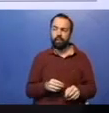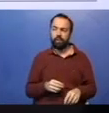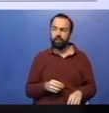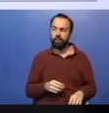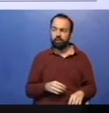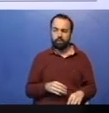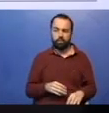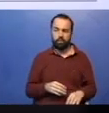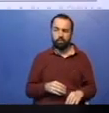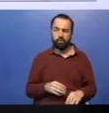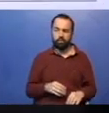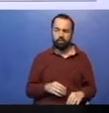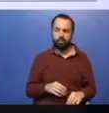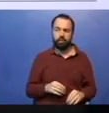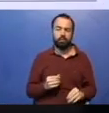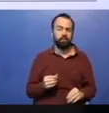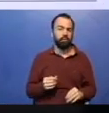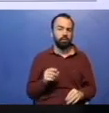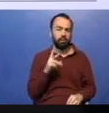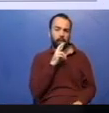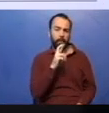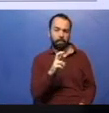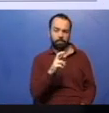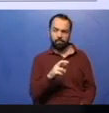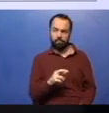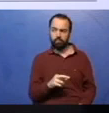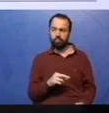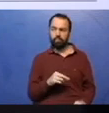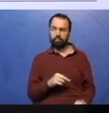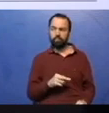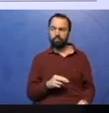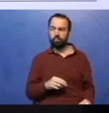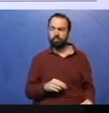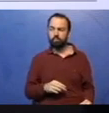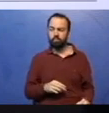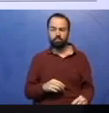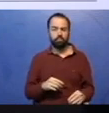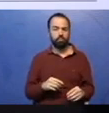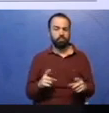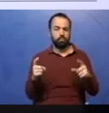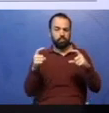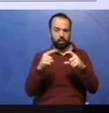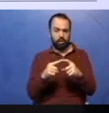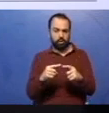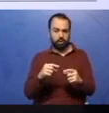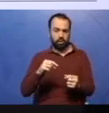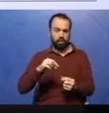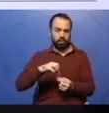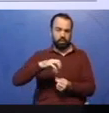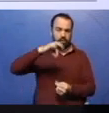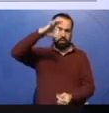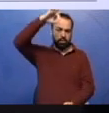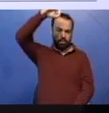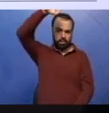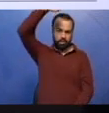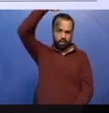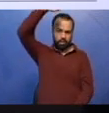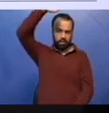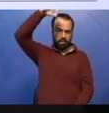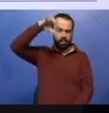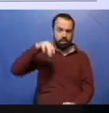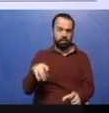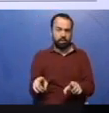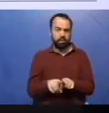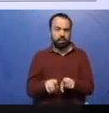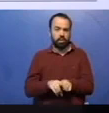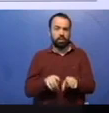Alta, baixa. Olha só, elas são classificadas de acordo com a sua altura